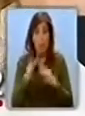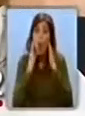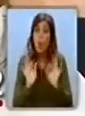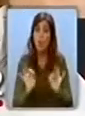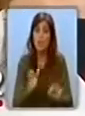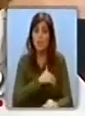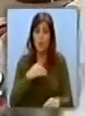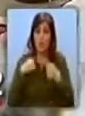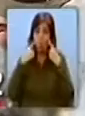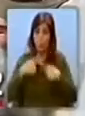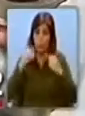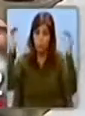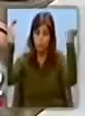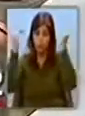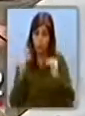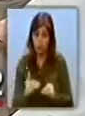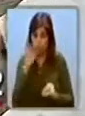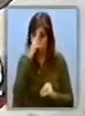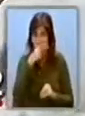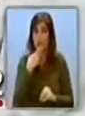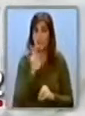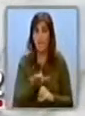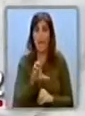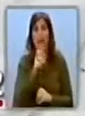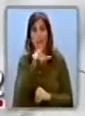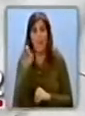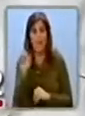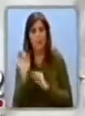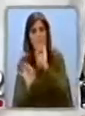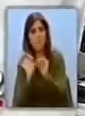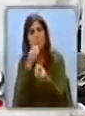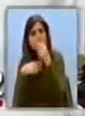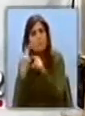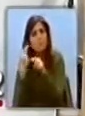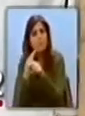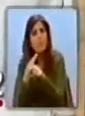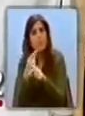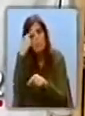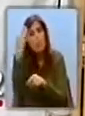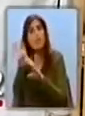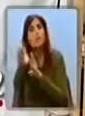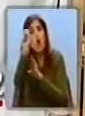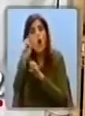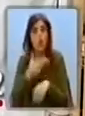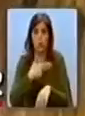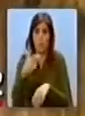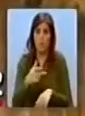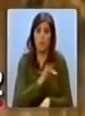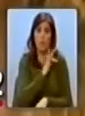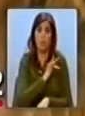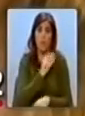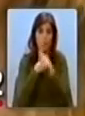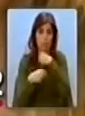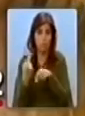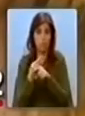este consumo excessivo de sal. Carla Gonçalves é nutricionista e pegou na ideia para um doutoramento. A Faculdade de Nutrição juntou-se à